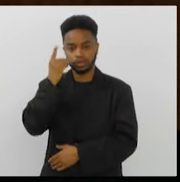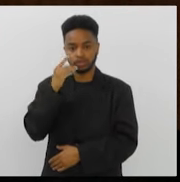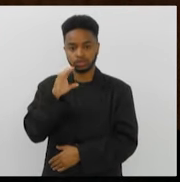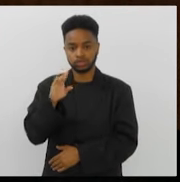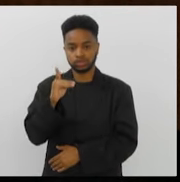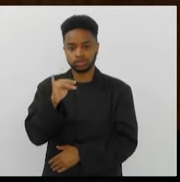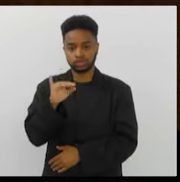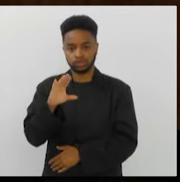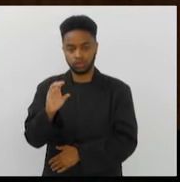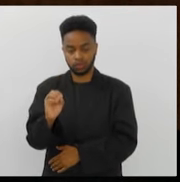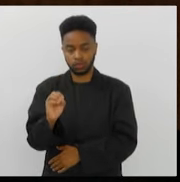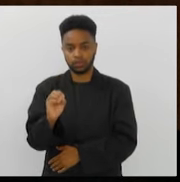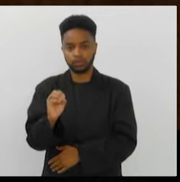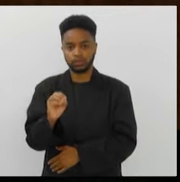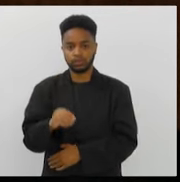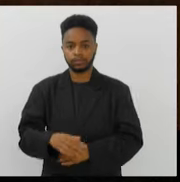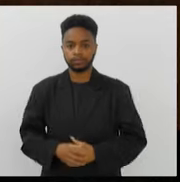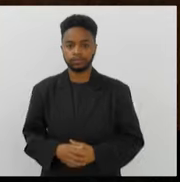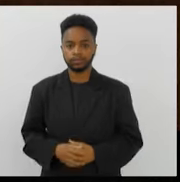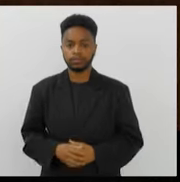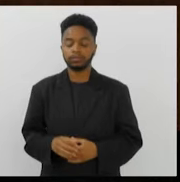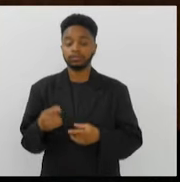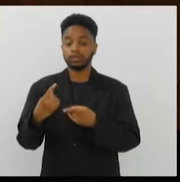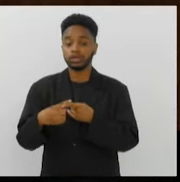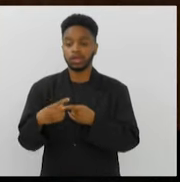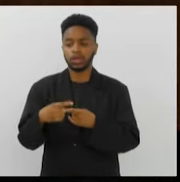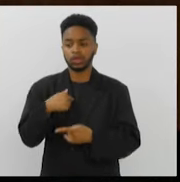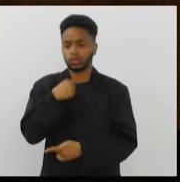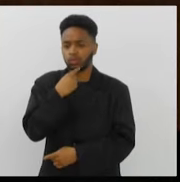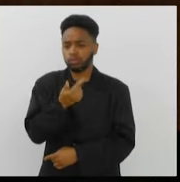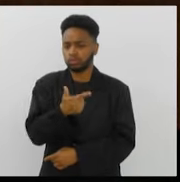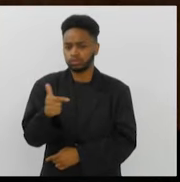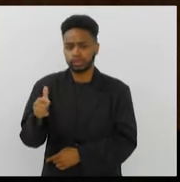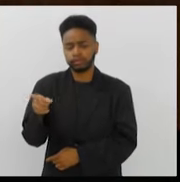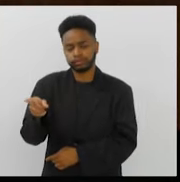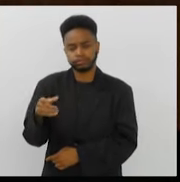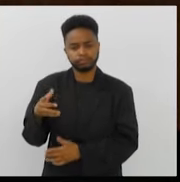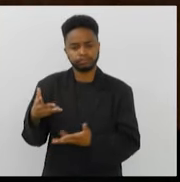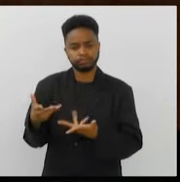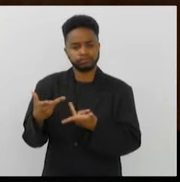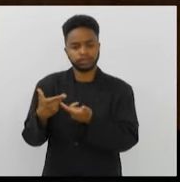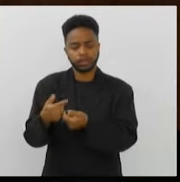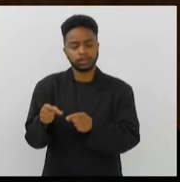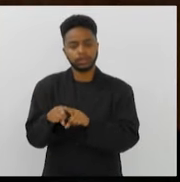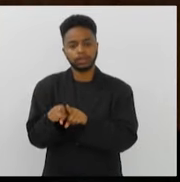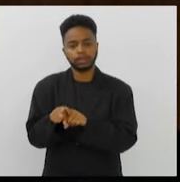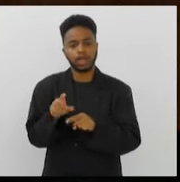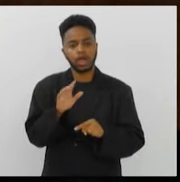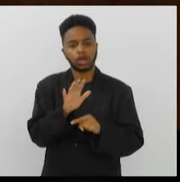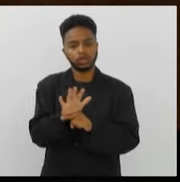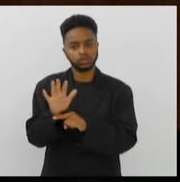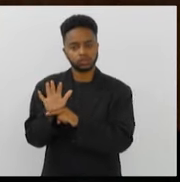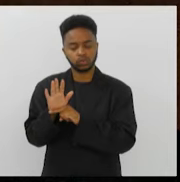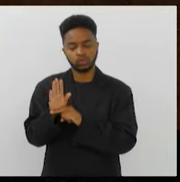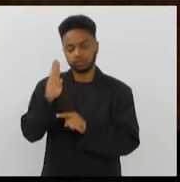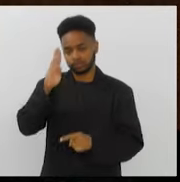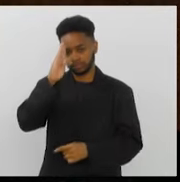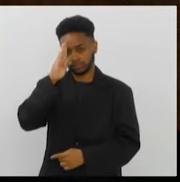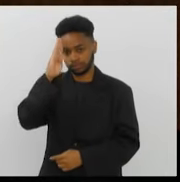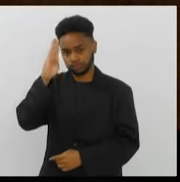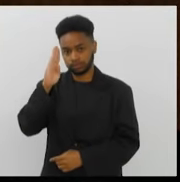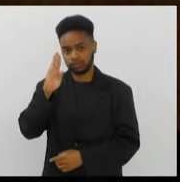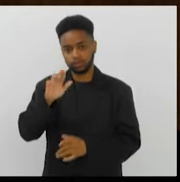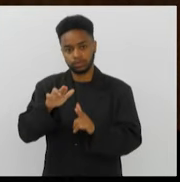Machado, que é, sem sombra de dúvidas, um colega muito agradável, contribui sobremaneira